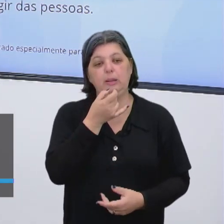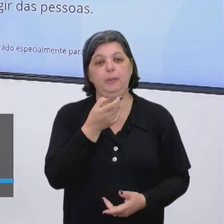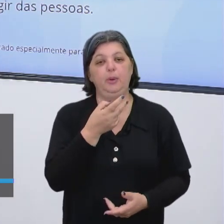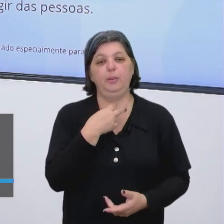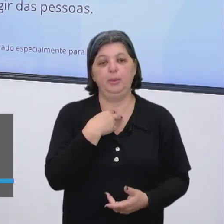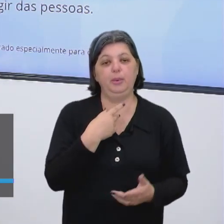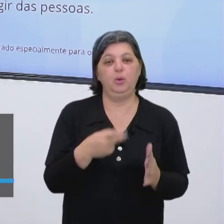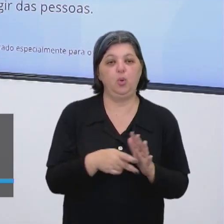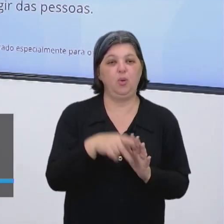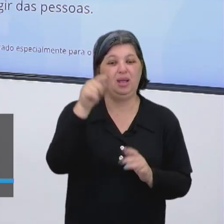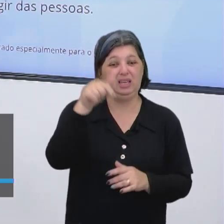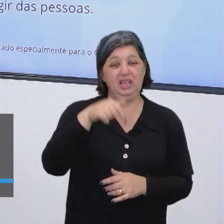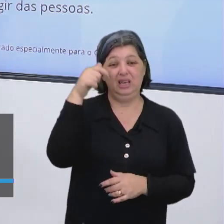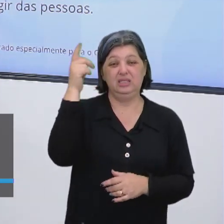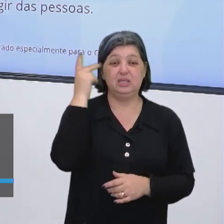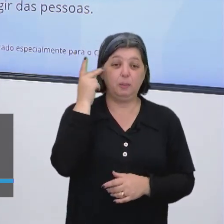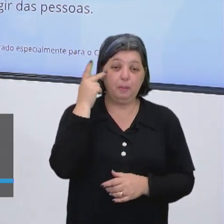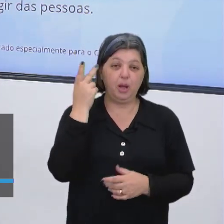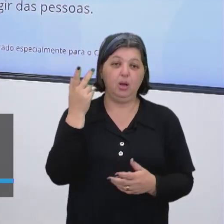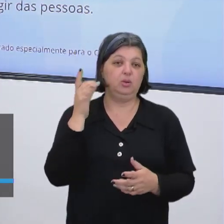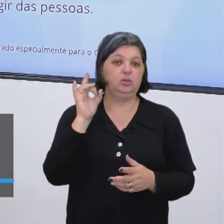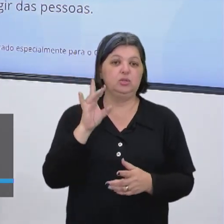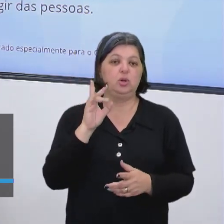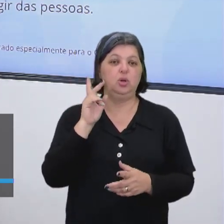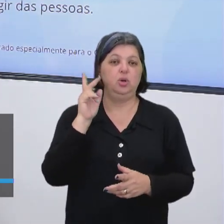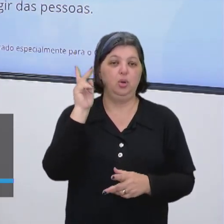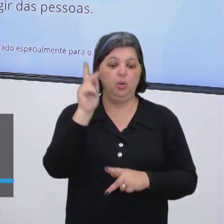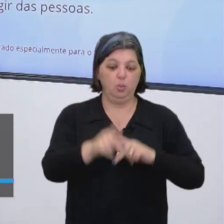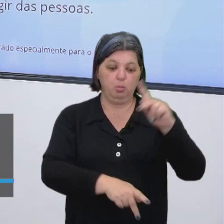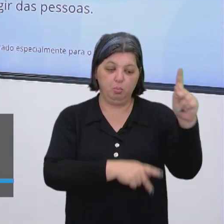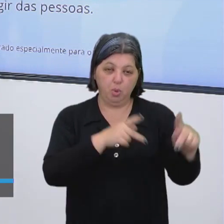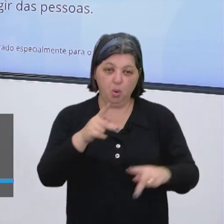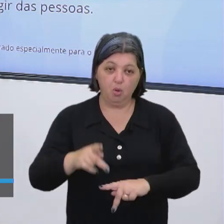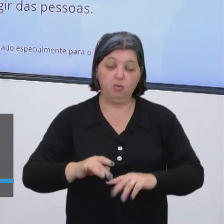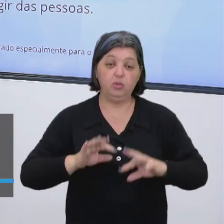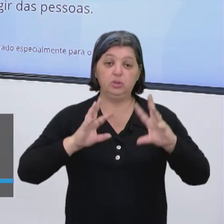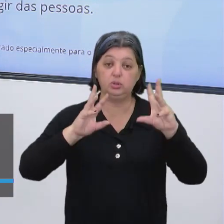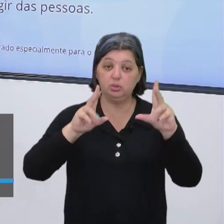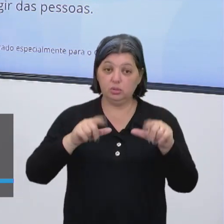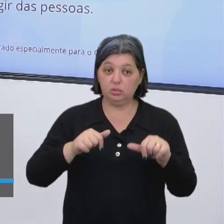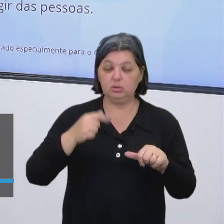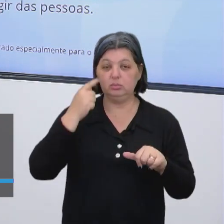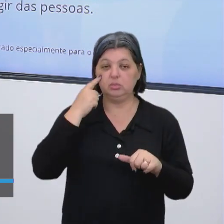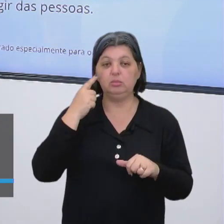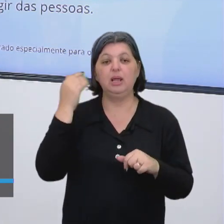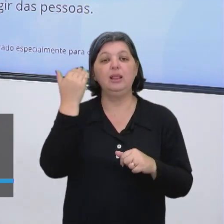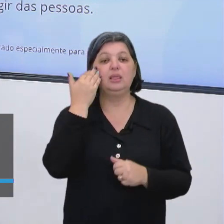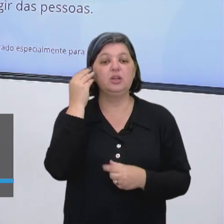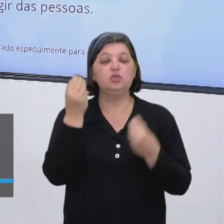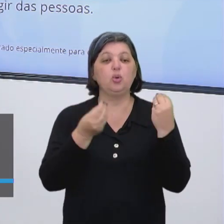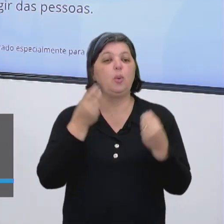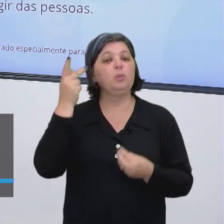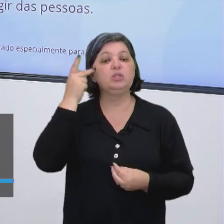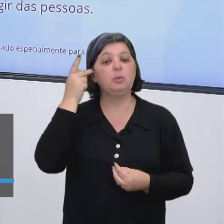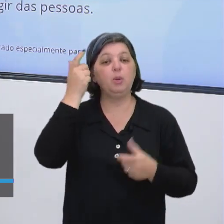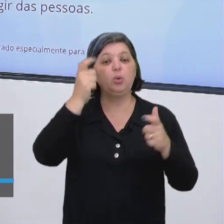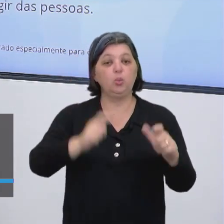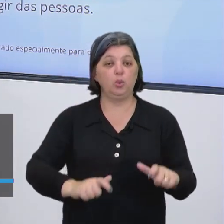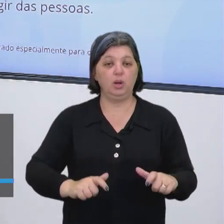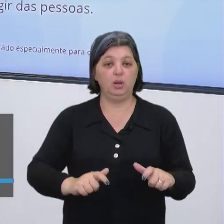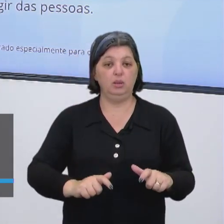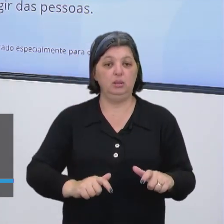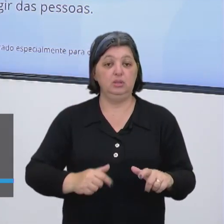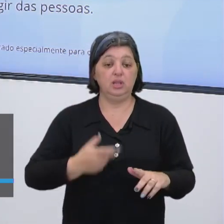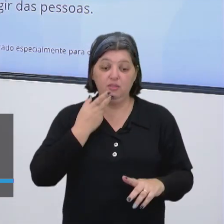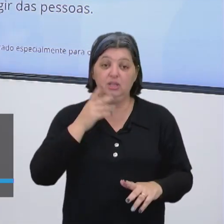como paulistas, sem olhar para todos os povos que constituíram o que a gente entende como São Paulo. E se a gente já está falando que